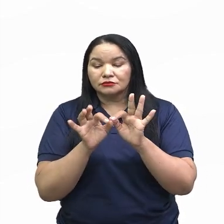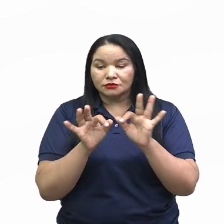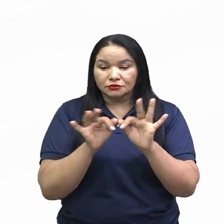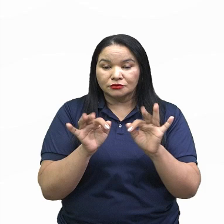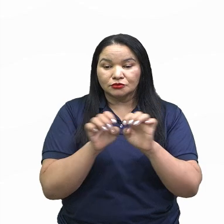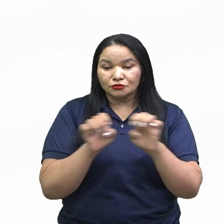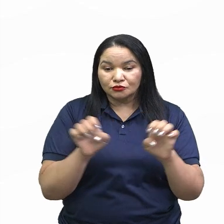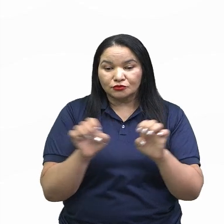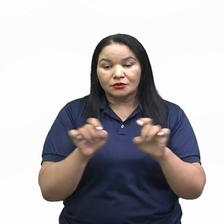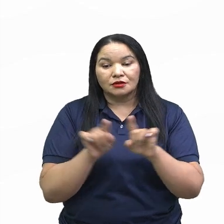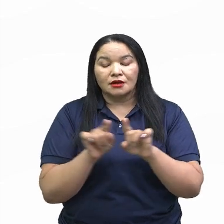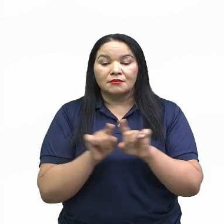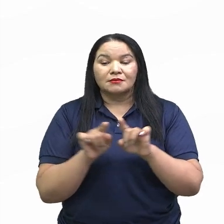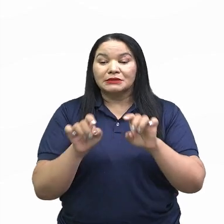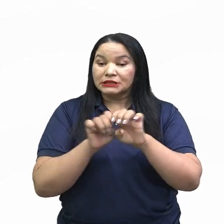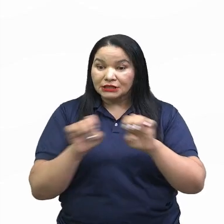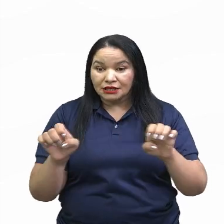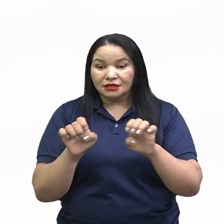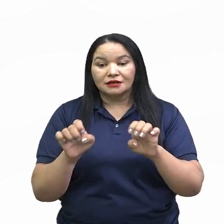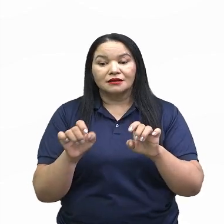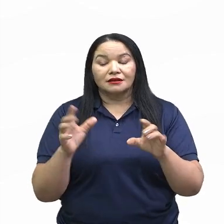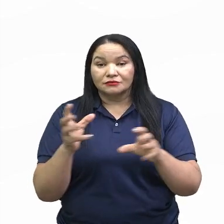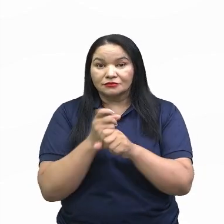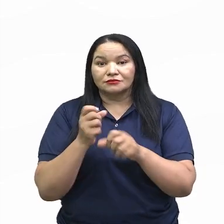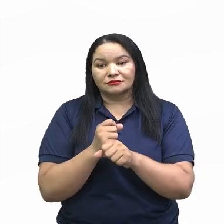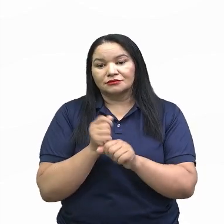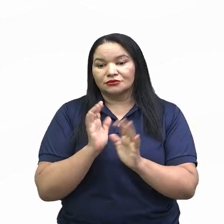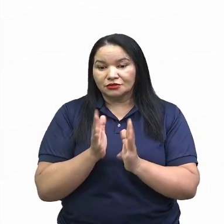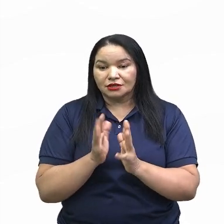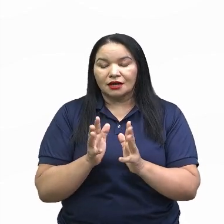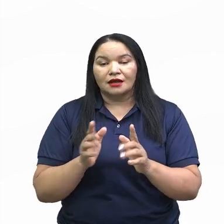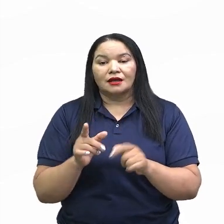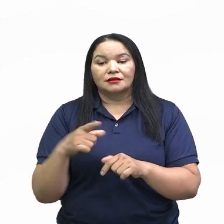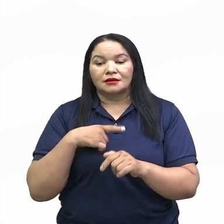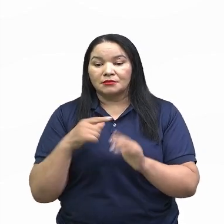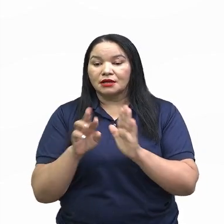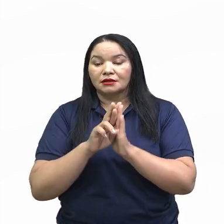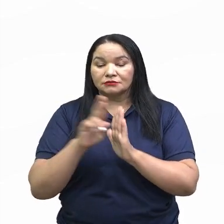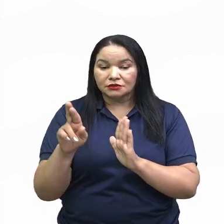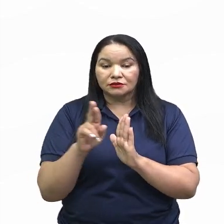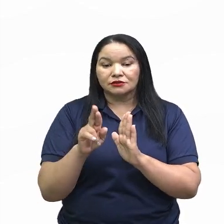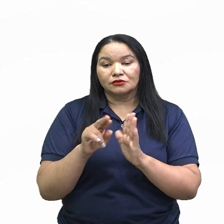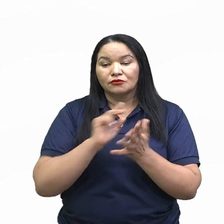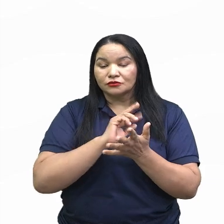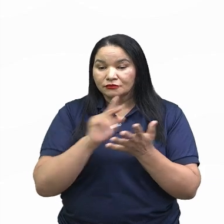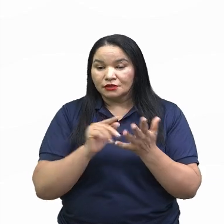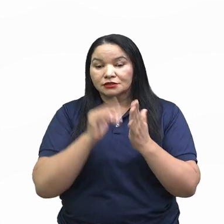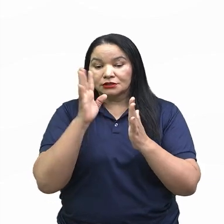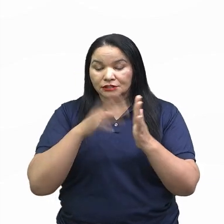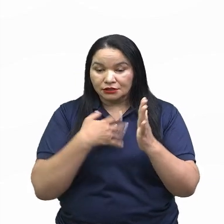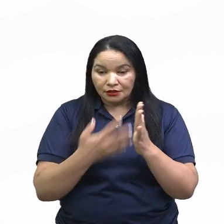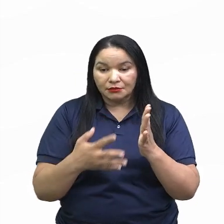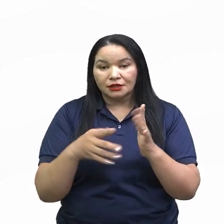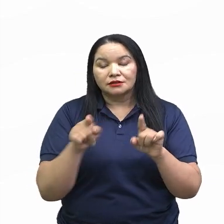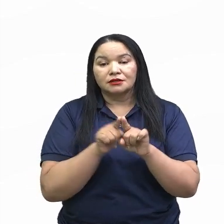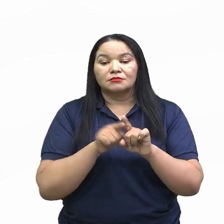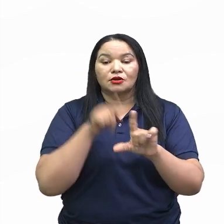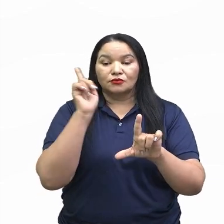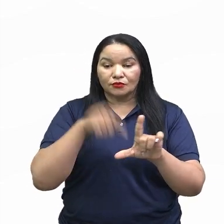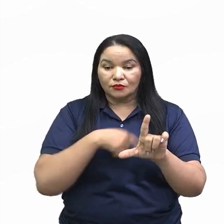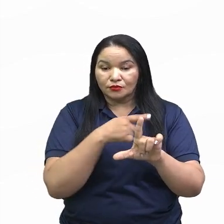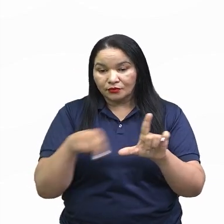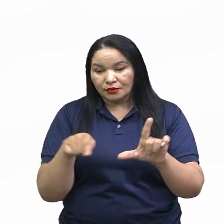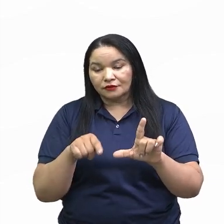que ali é a fórmula, né, a conta já estabelecida, representação tabular, que são as tabelas, e o gráfico.